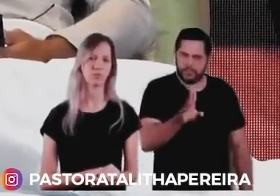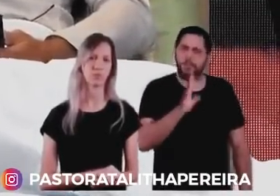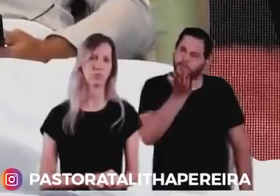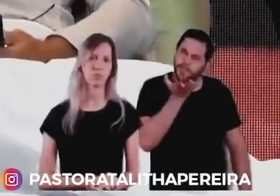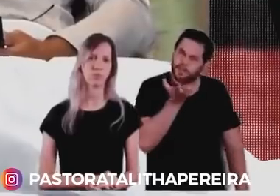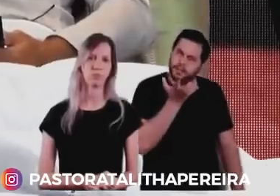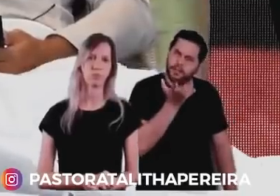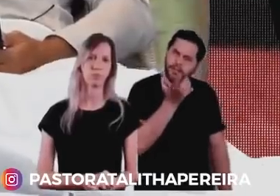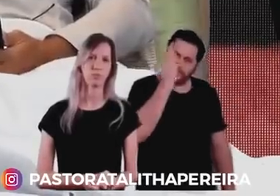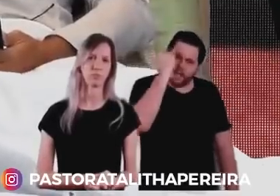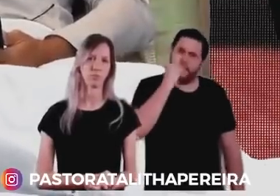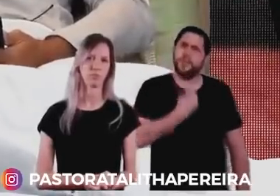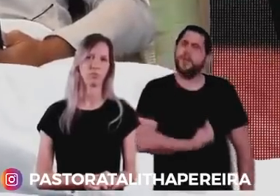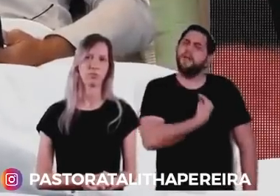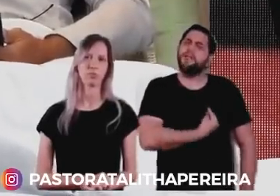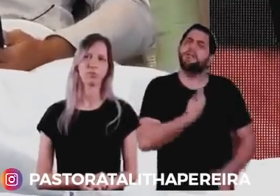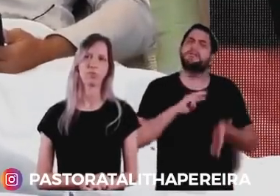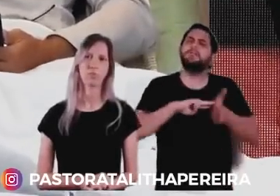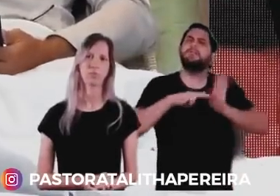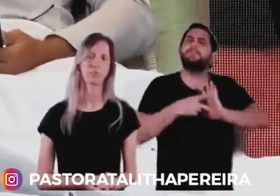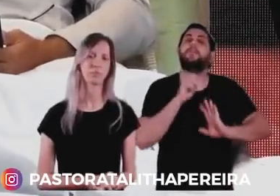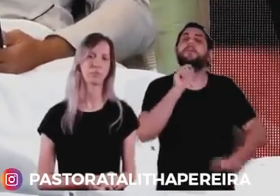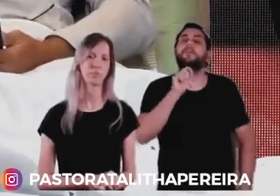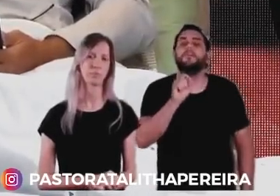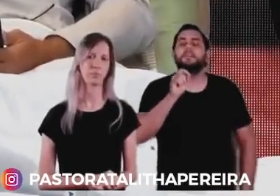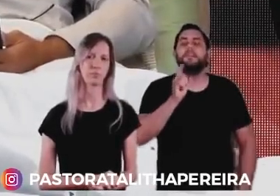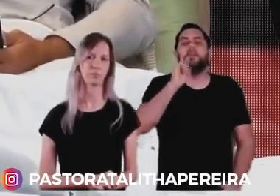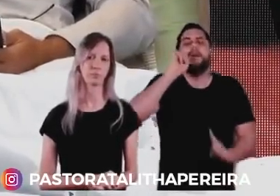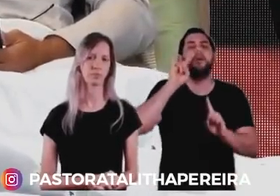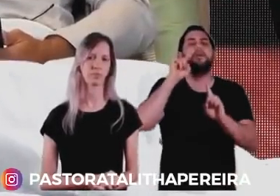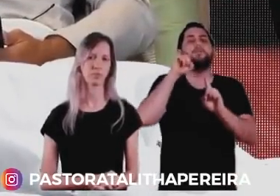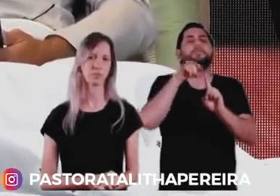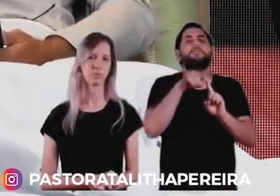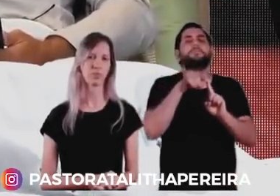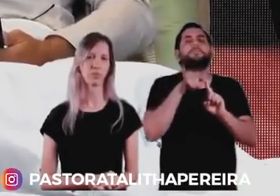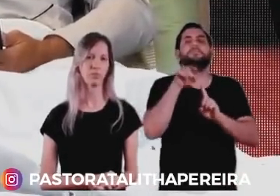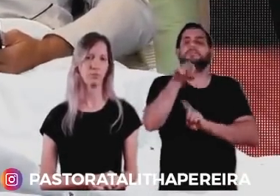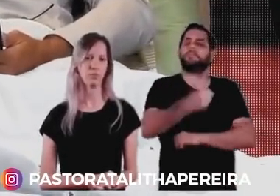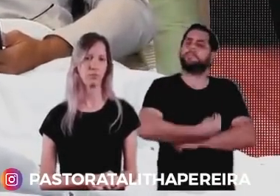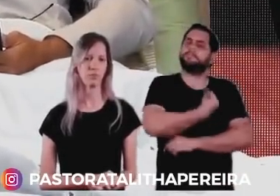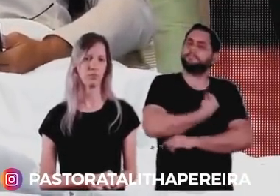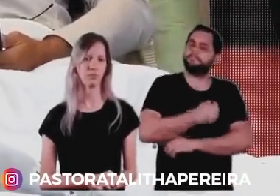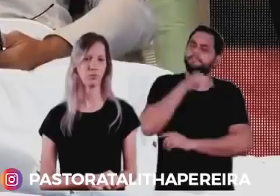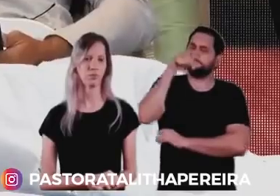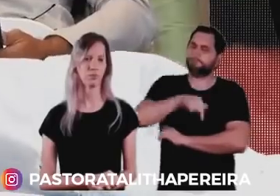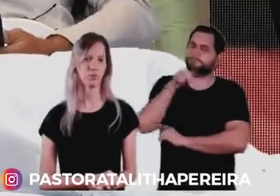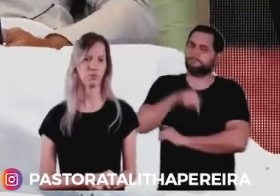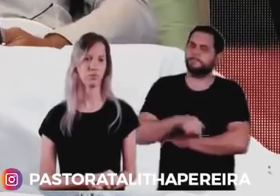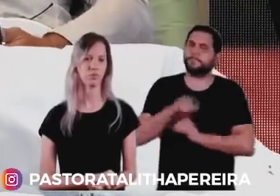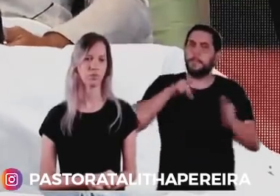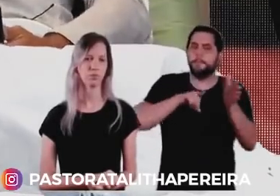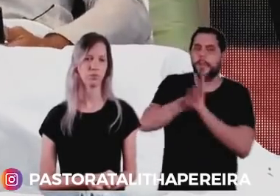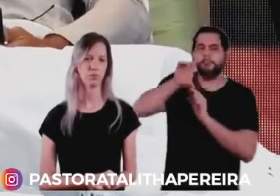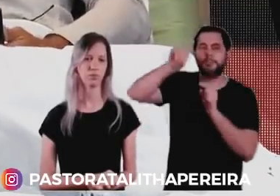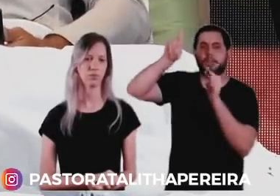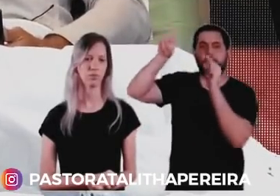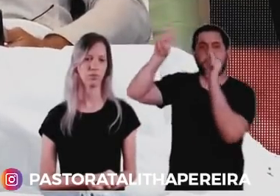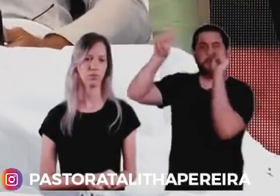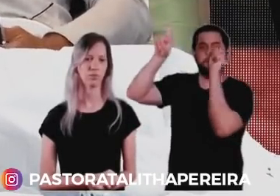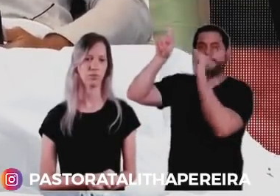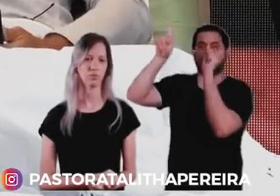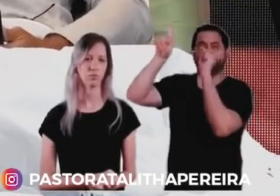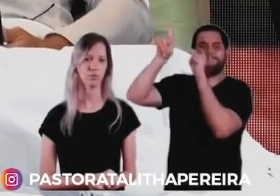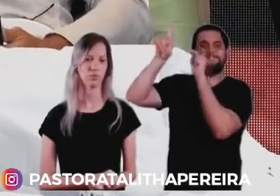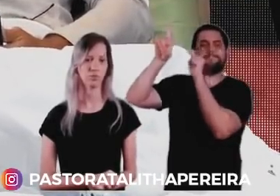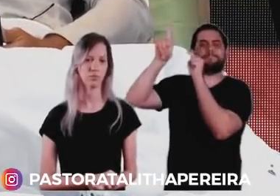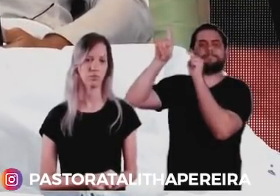saber o sentido da tua vida? Quer saber o propósito de você viver nessa terra? Pergunte a Deus.